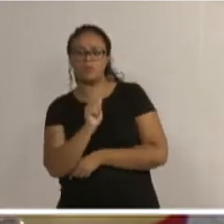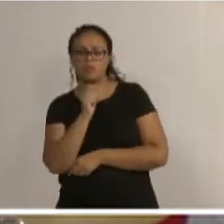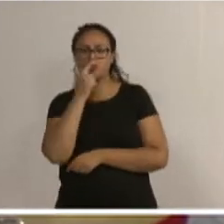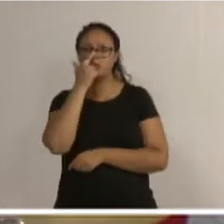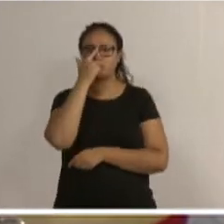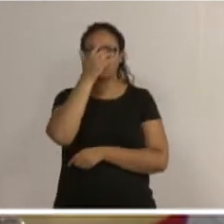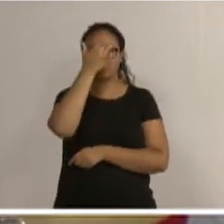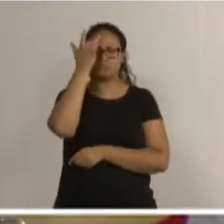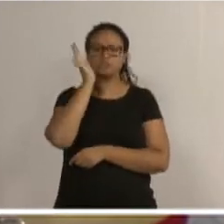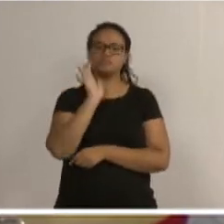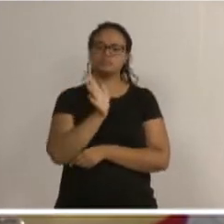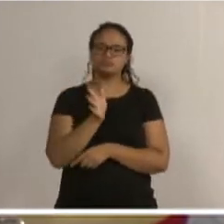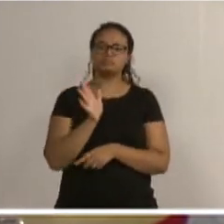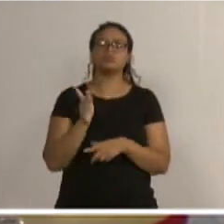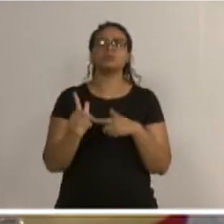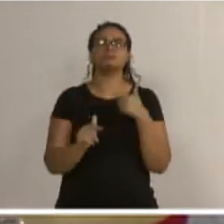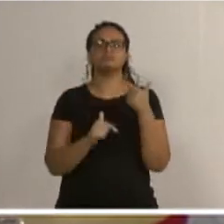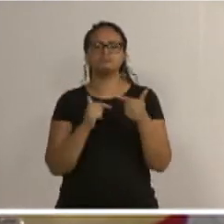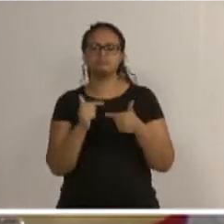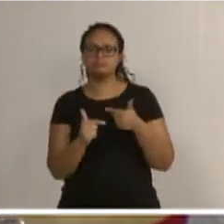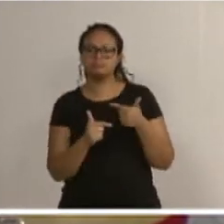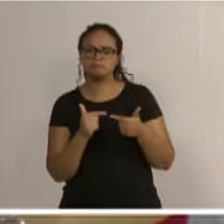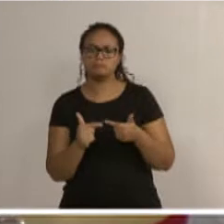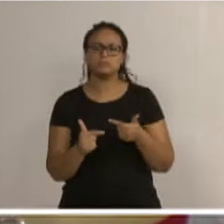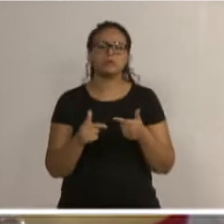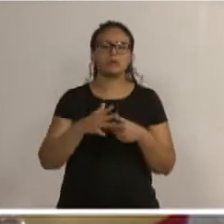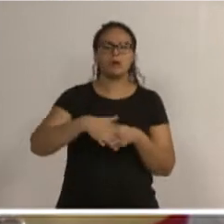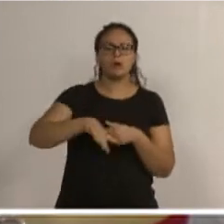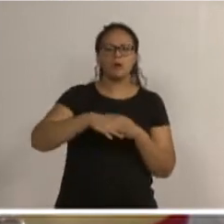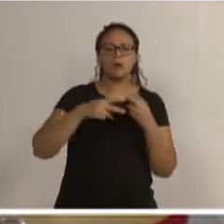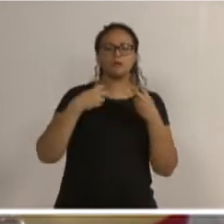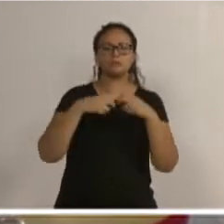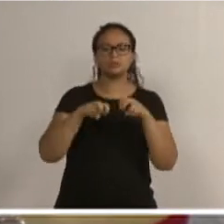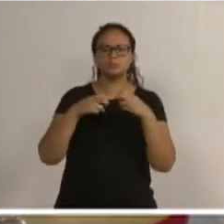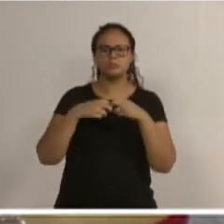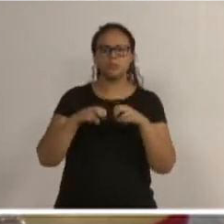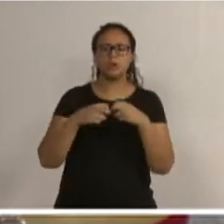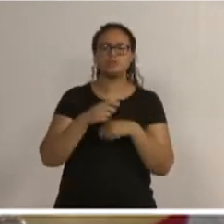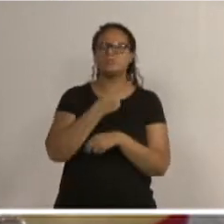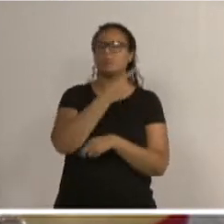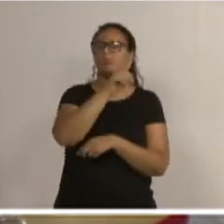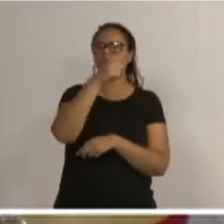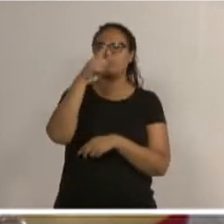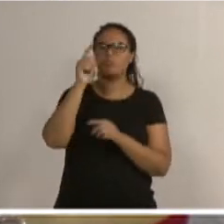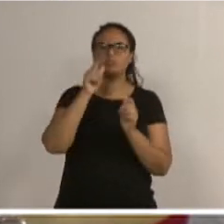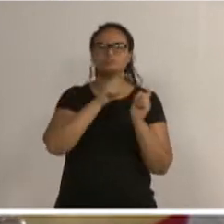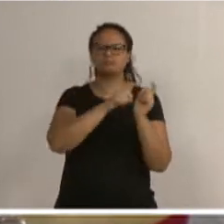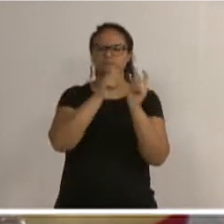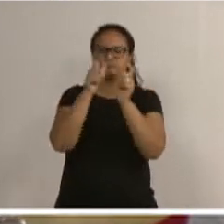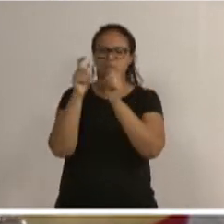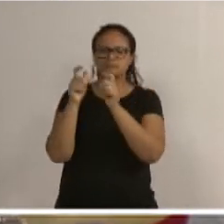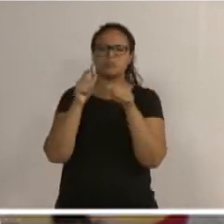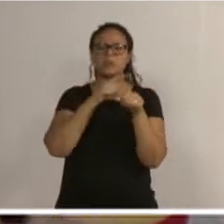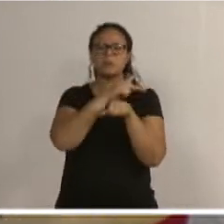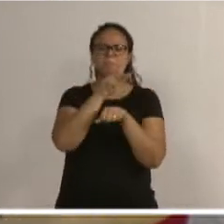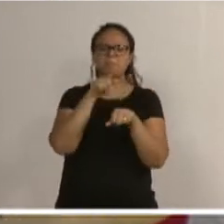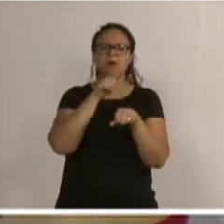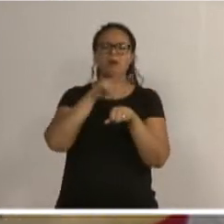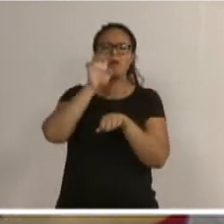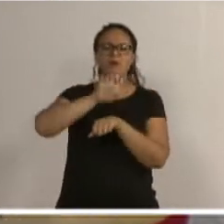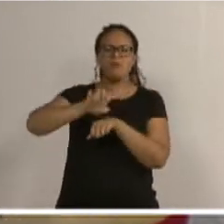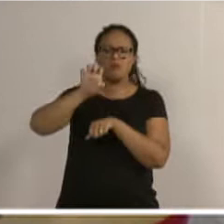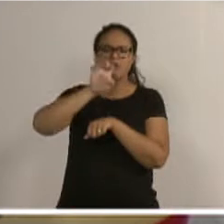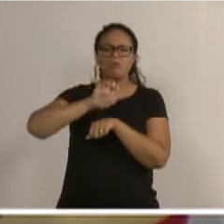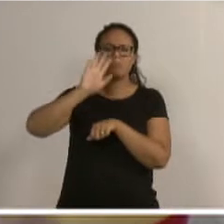a parte de transporte na área de Lisboa, em outros países da comunidade europeia, e está